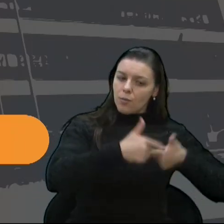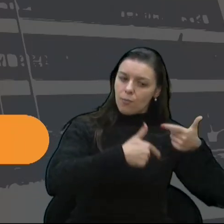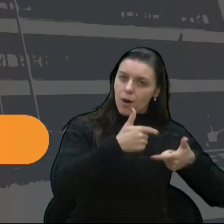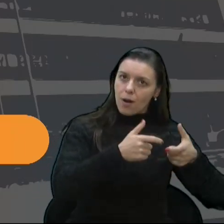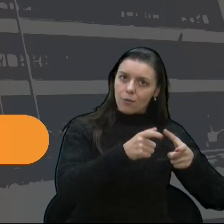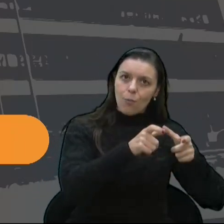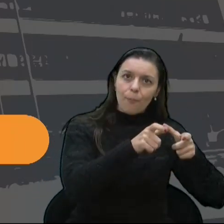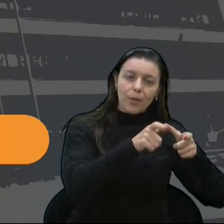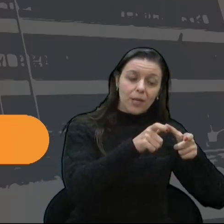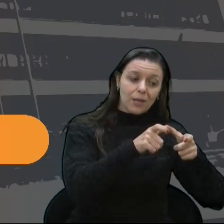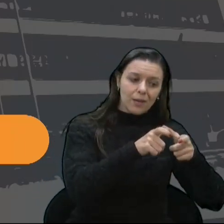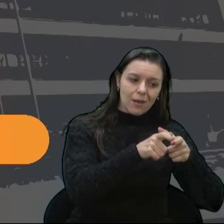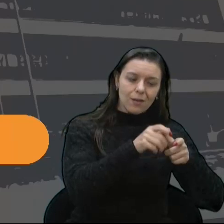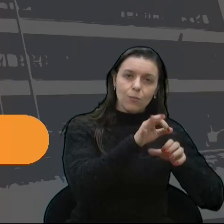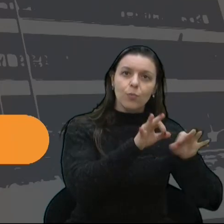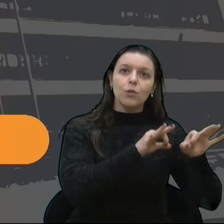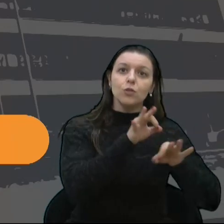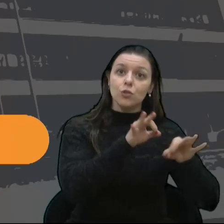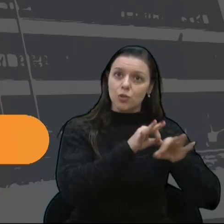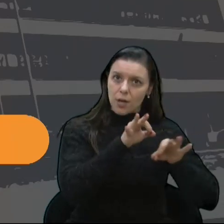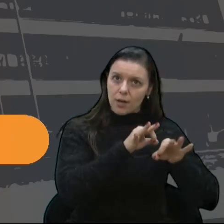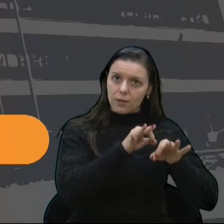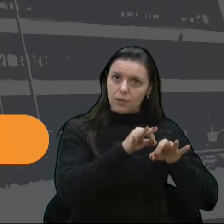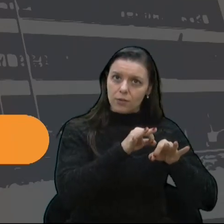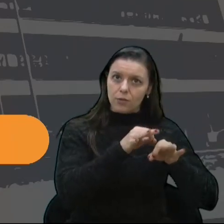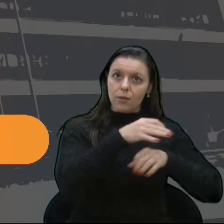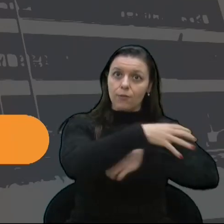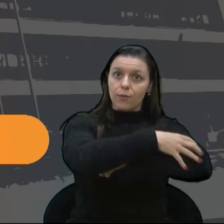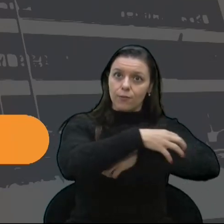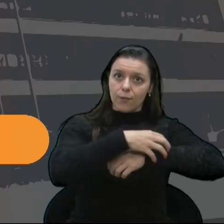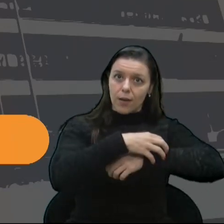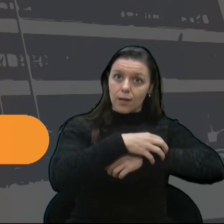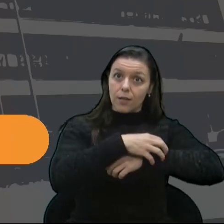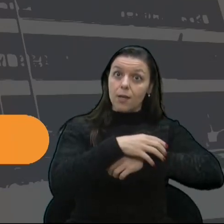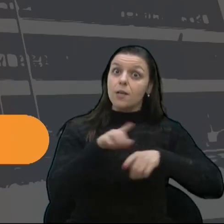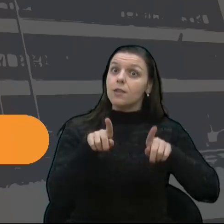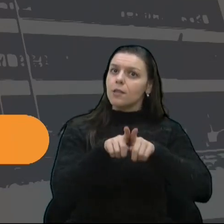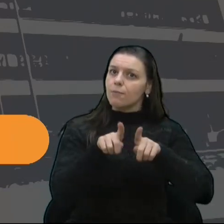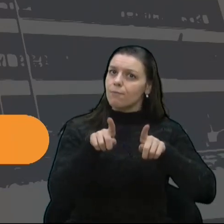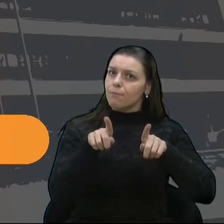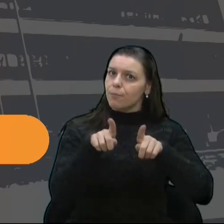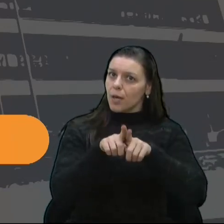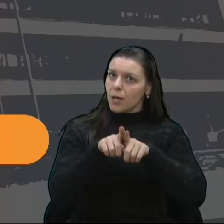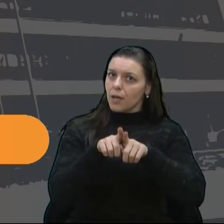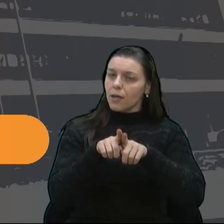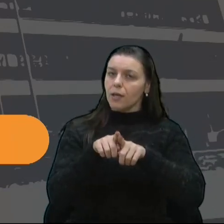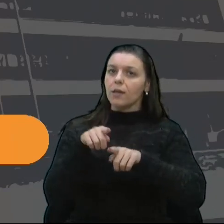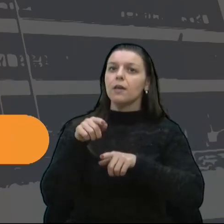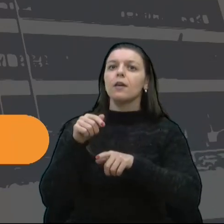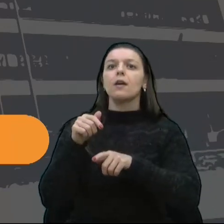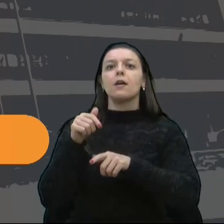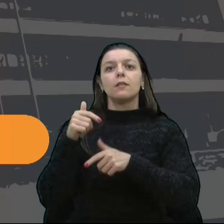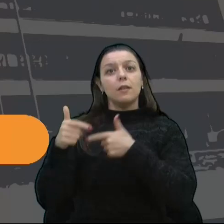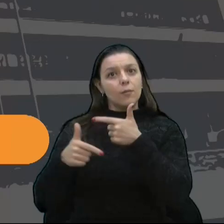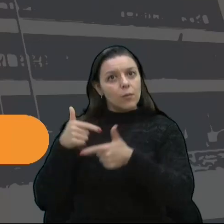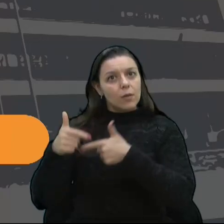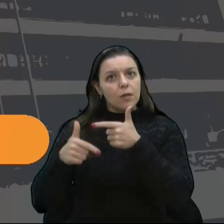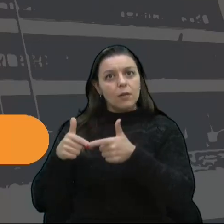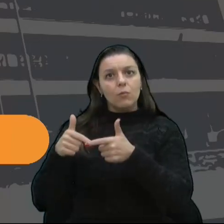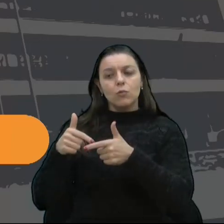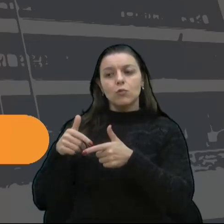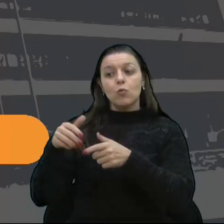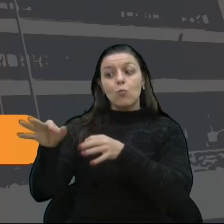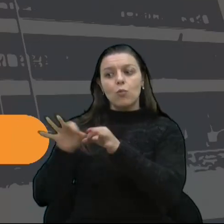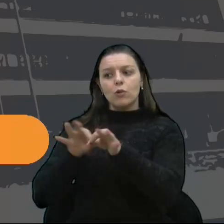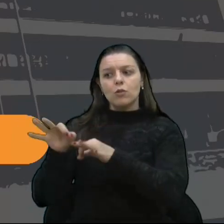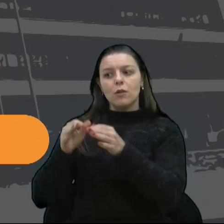de favelas, nós também atendemos clientes de todo o Brasil que não necessariamente são de favela e periferia. Então, isso dá, normalmente, para a